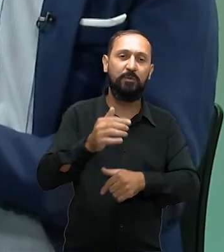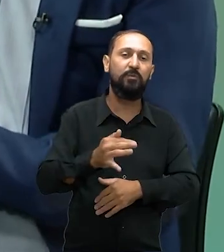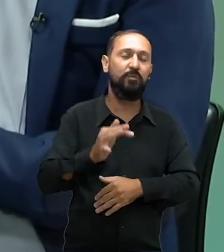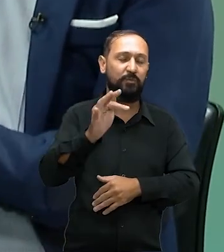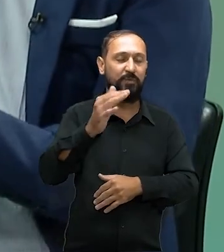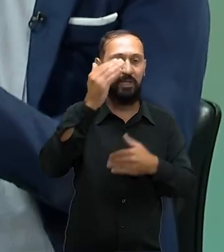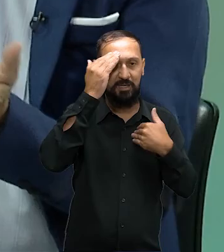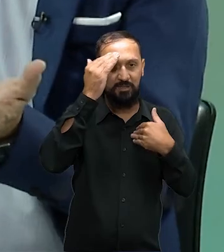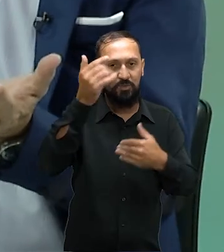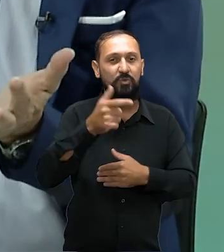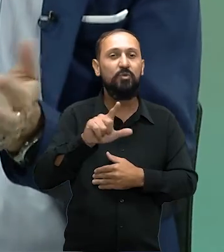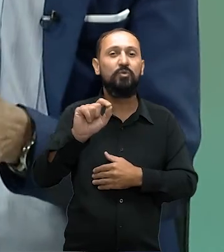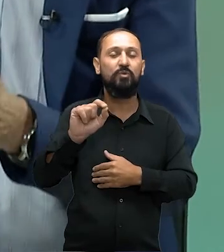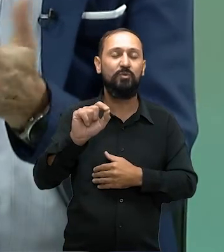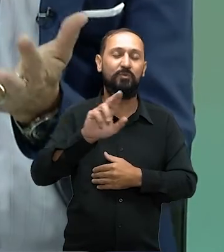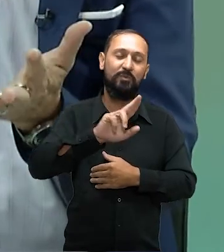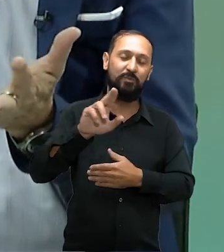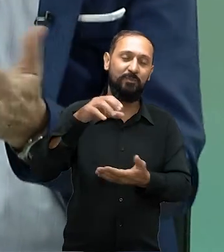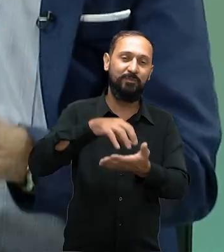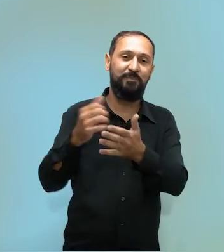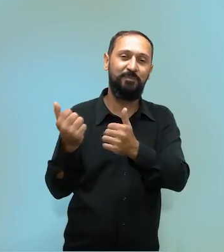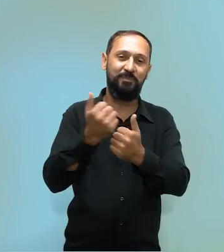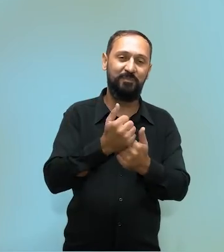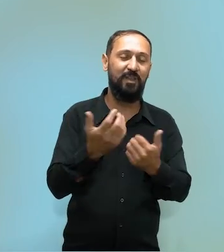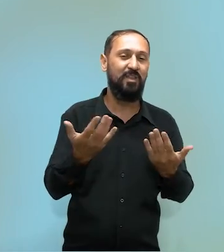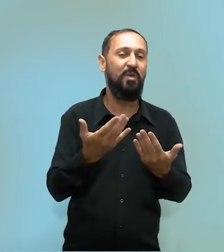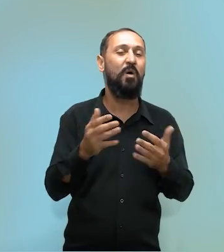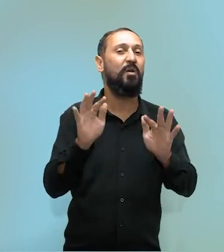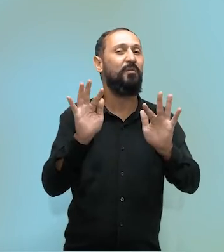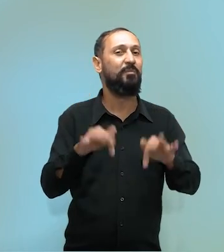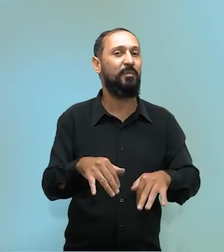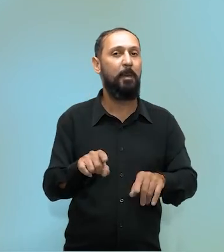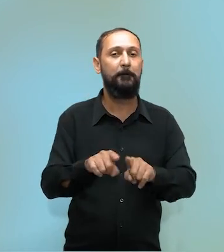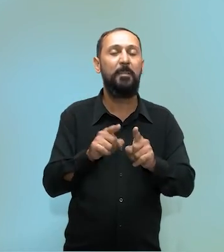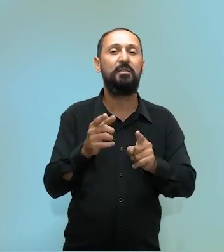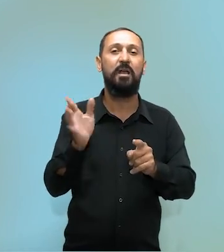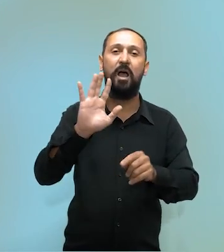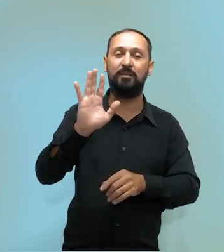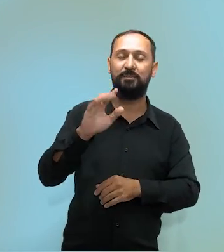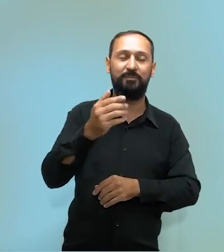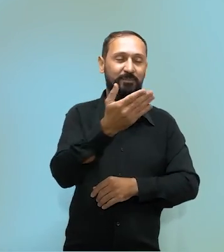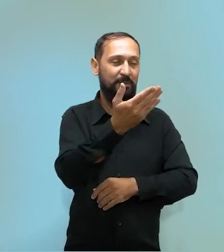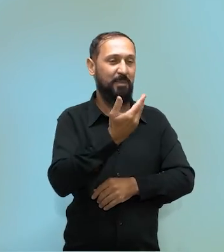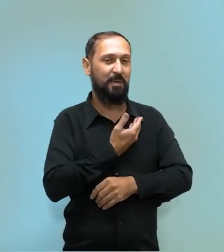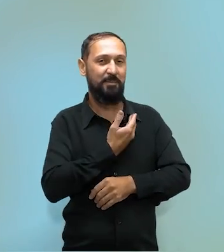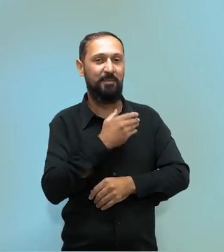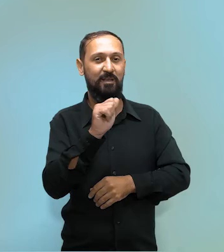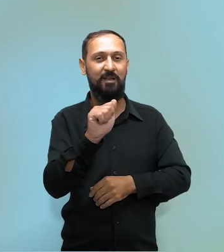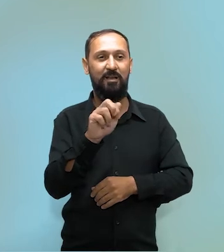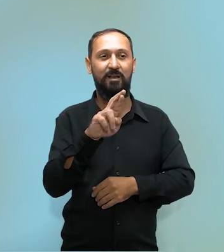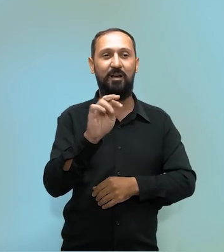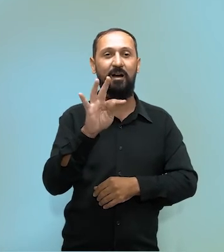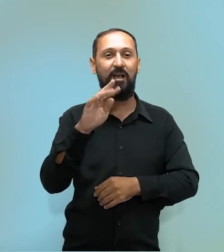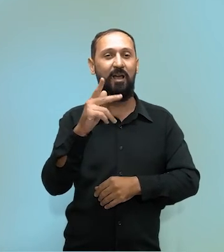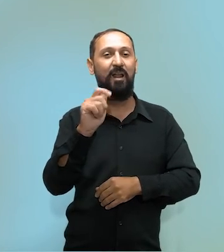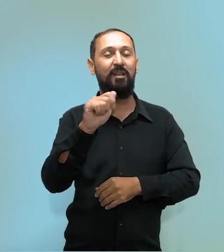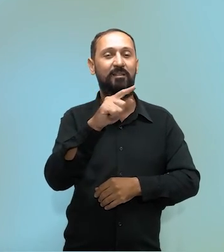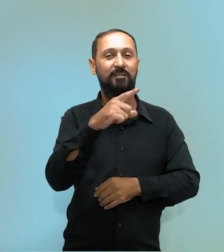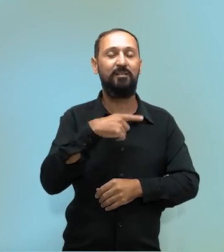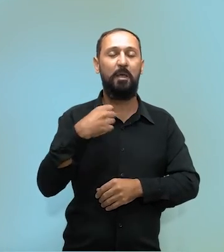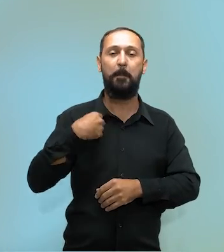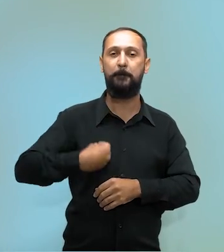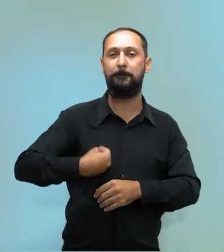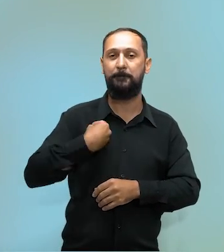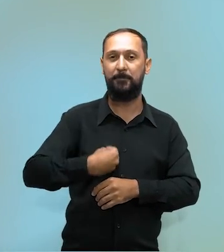próximas ações. Agradeço mais uma vez em nome da unidade. Eu vou ficando por aqui, mas não sem antes me despedir da minha colega Areta